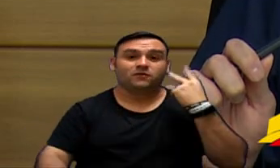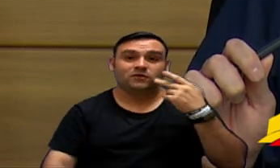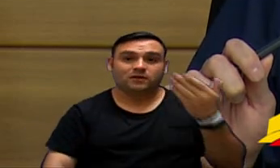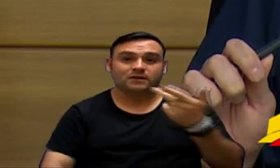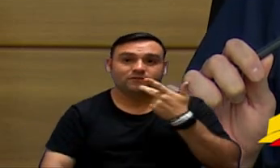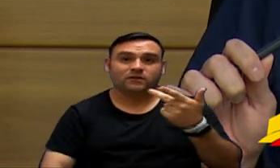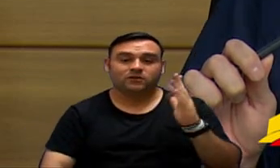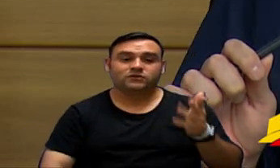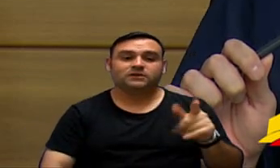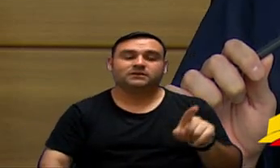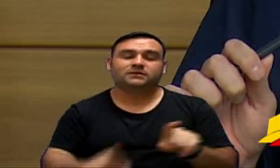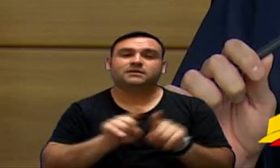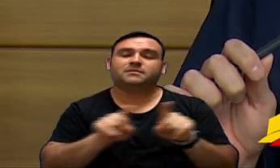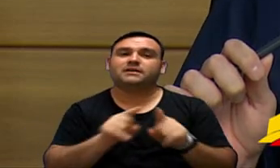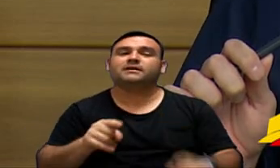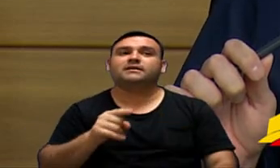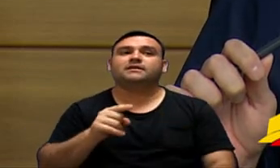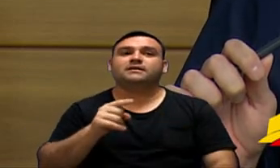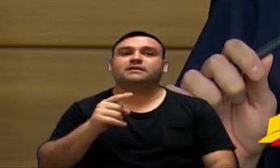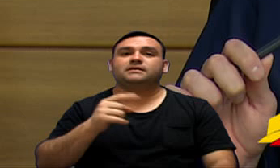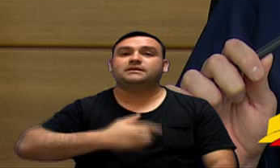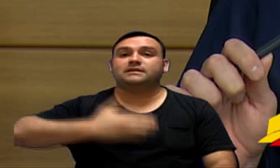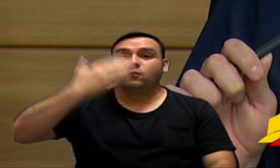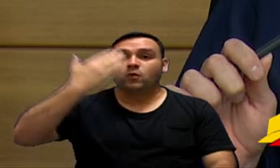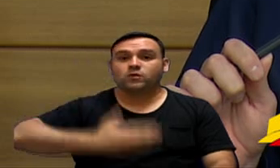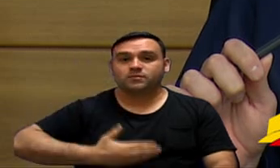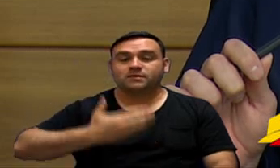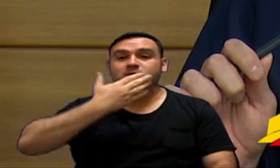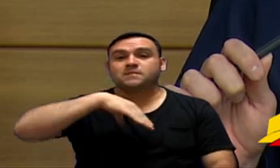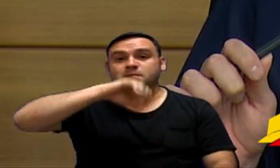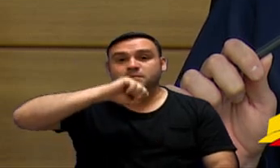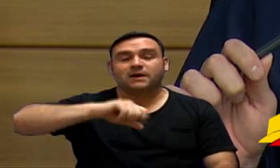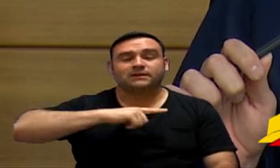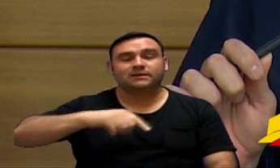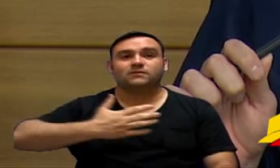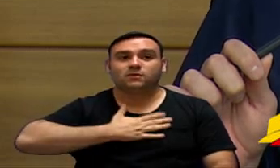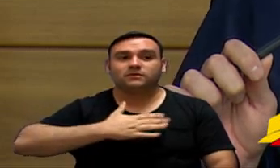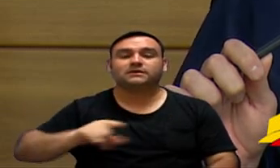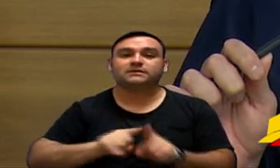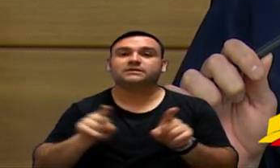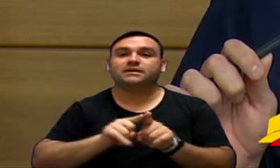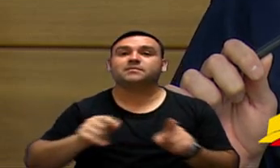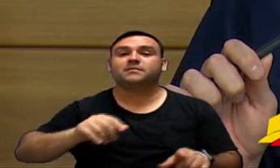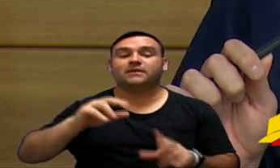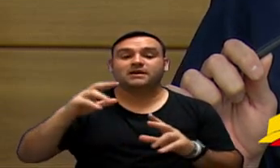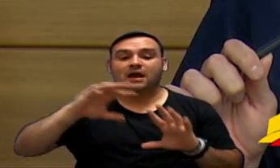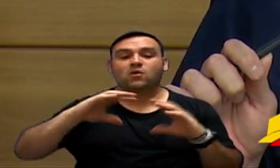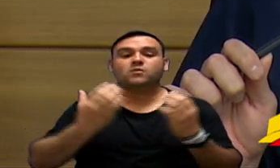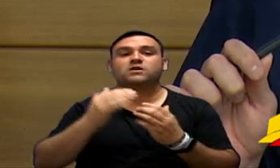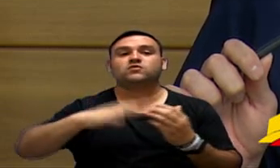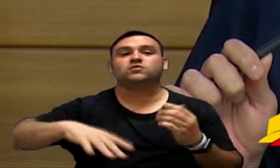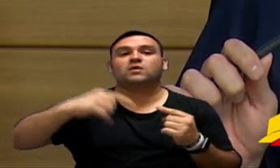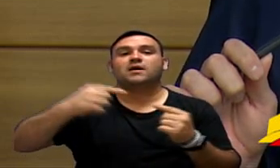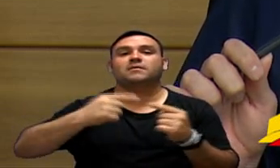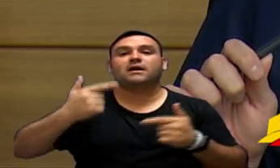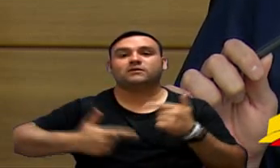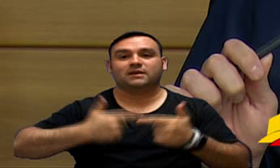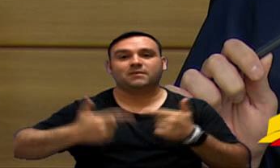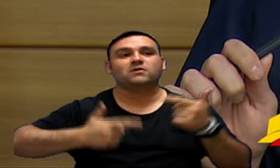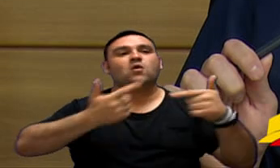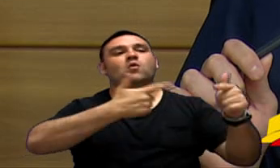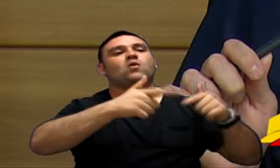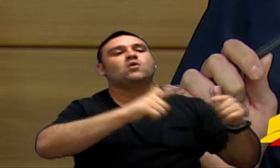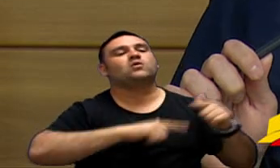mesmo colocou aqui, Fausto, e com o reconhecimento dos pais, inclusive também o reconhecimento da comunidade com relação ao trabalho das